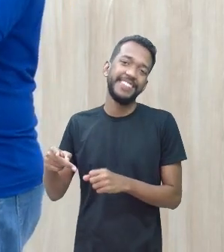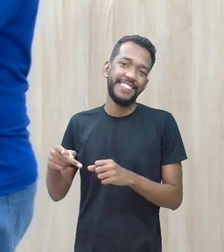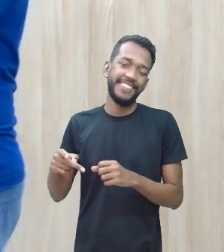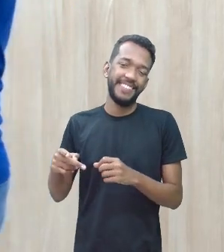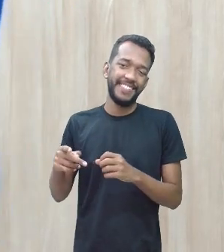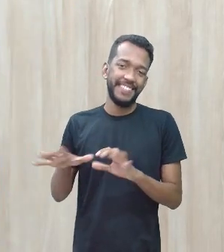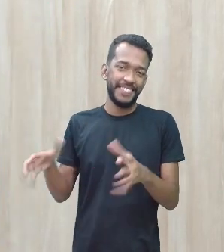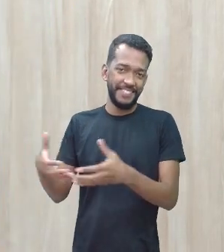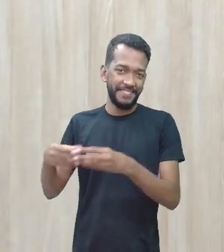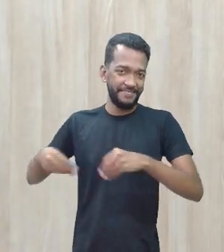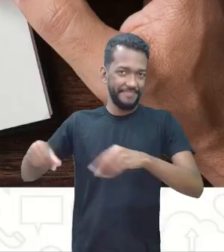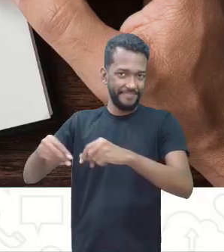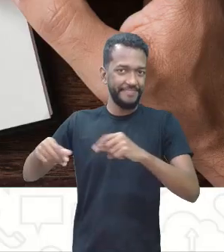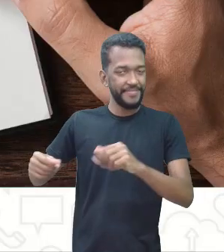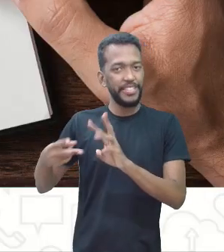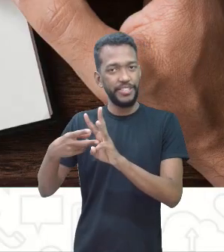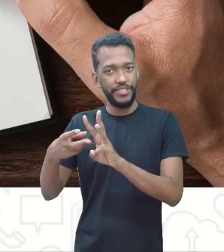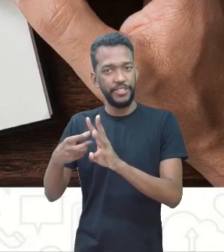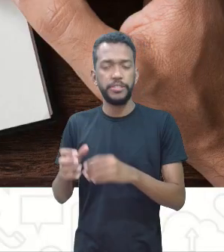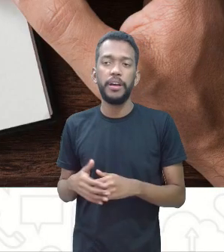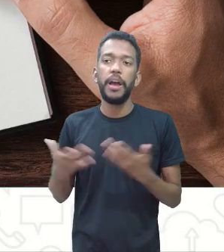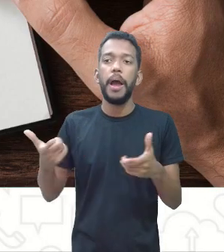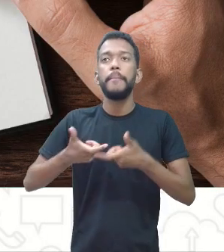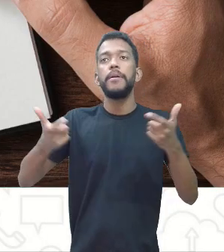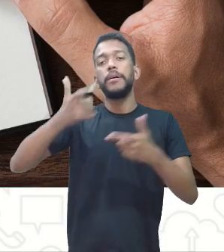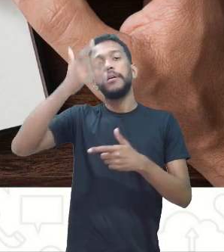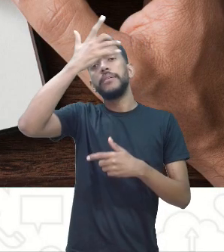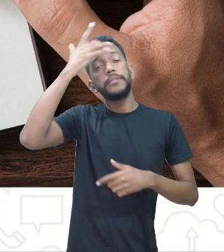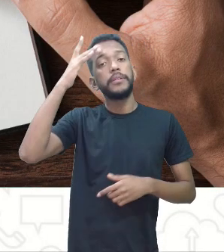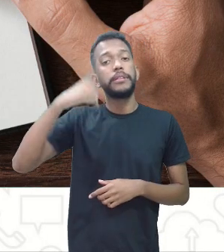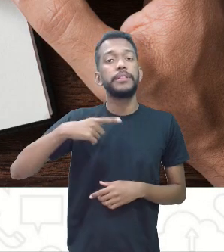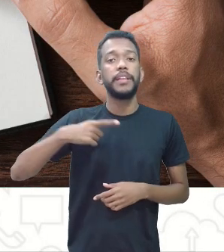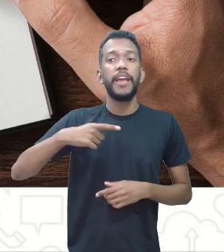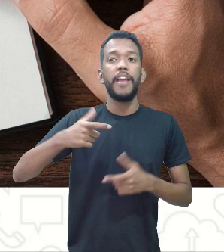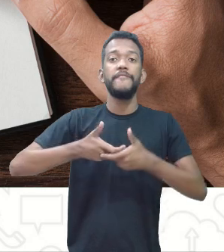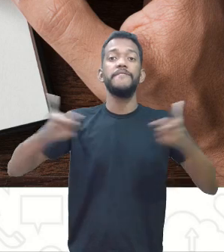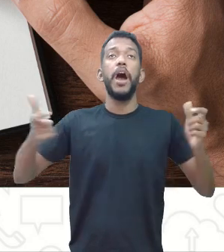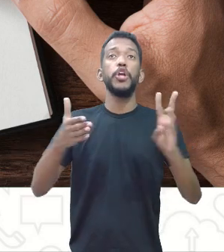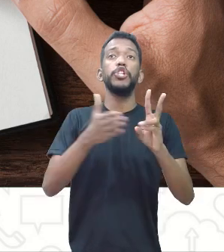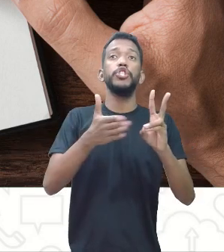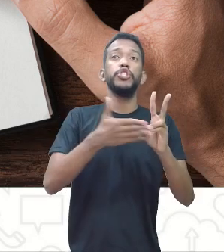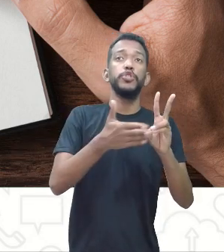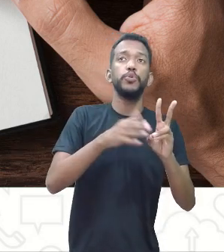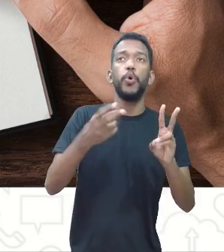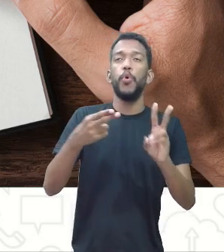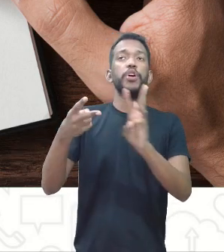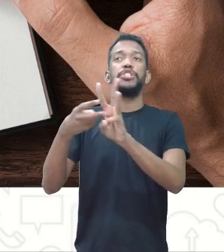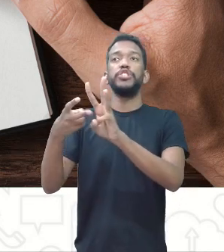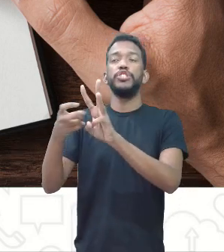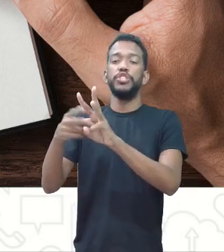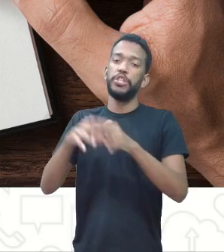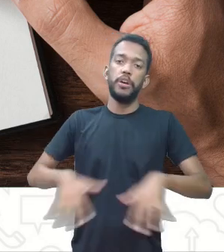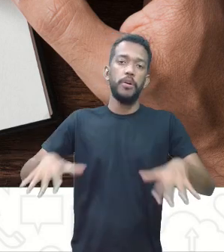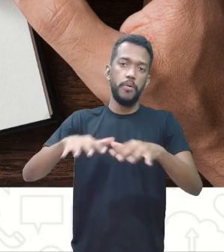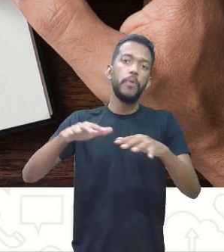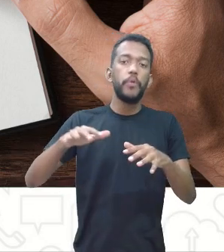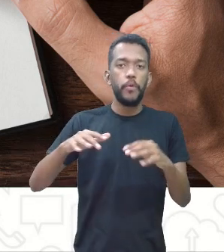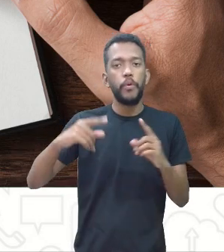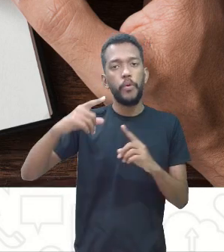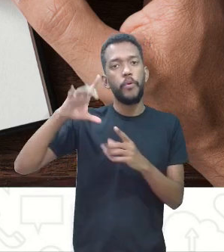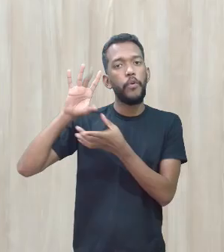Então, muitas pessoas se utilizam, né? Hoje nós temos vários índios ou indígenas, né, em contexto